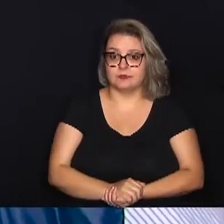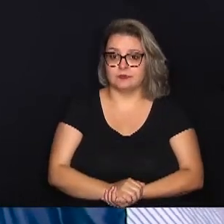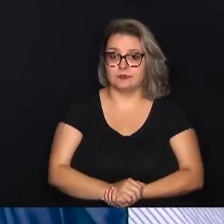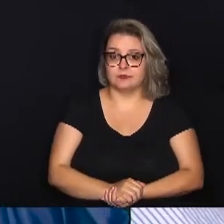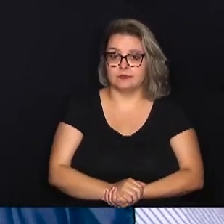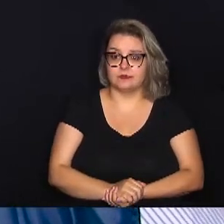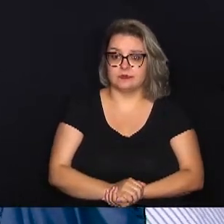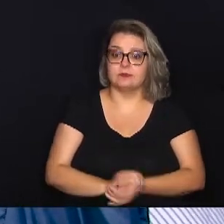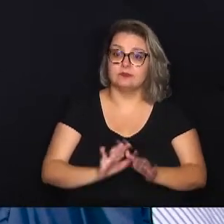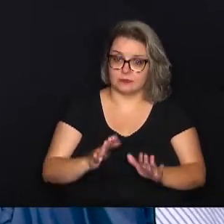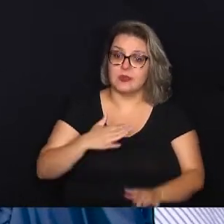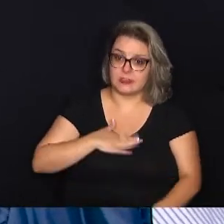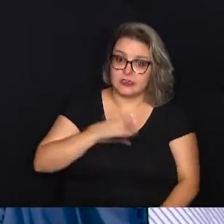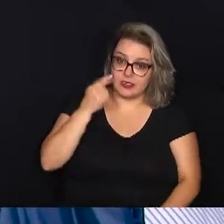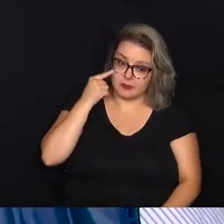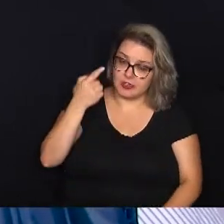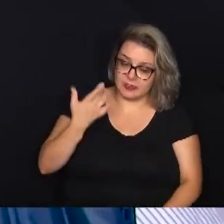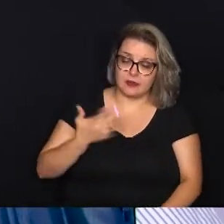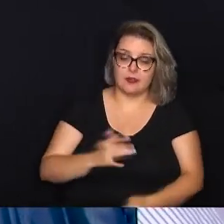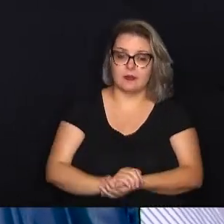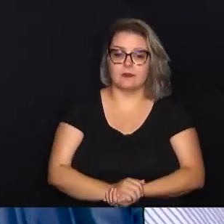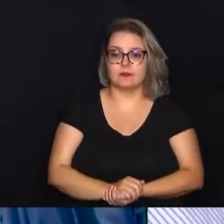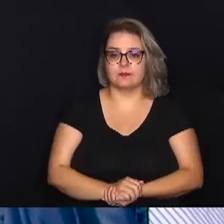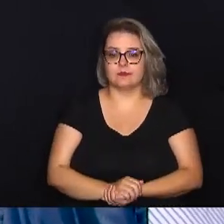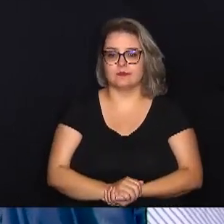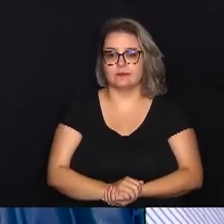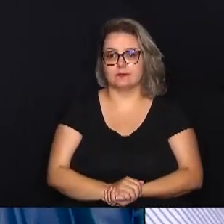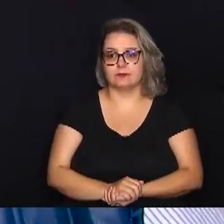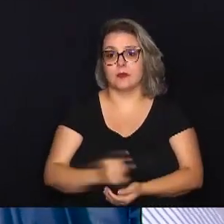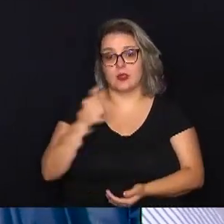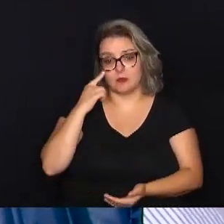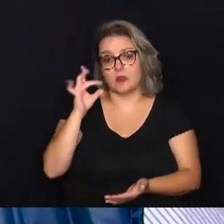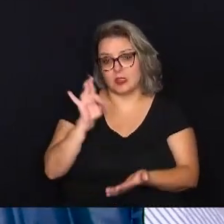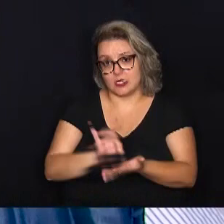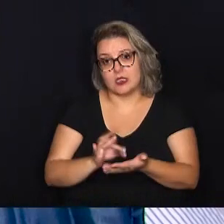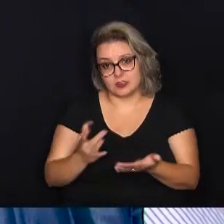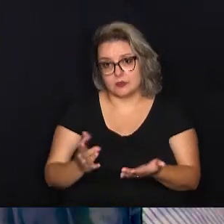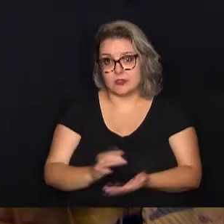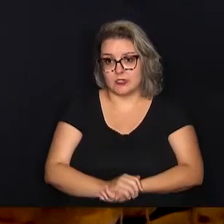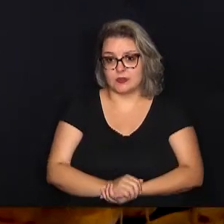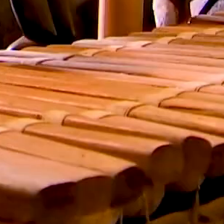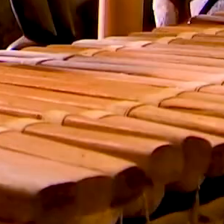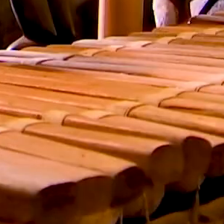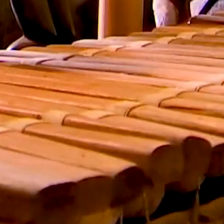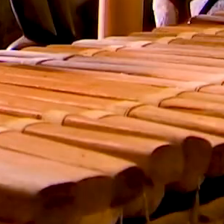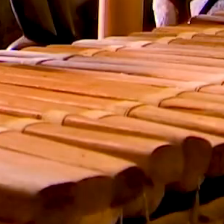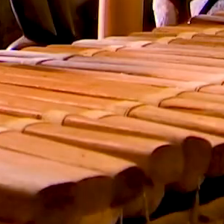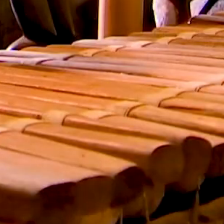Mas era a minha intenção de verdade.